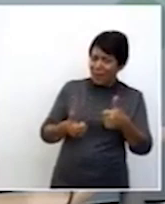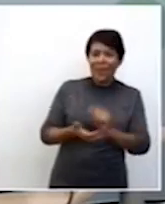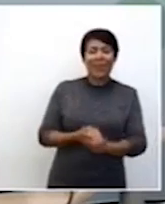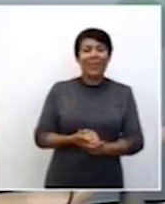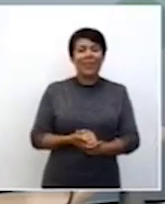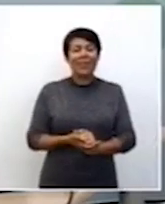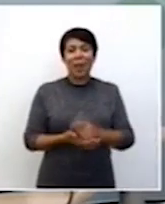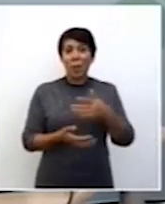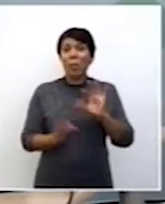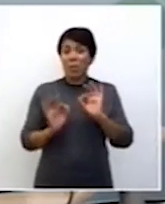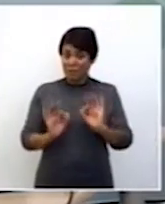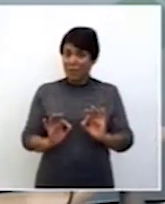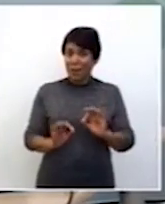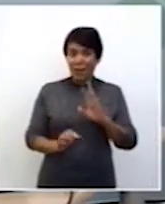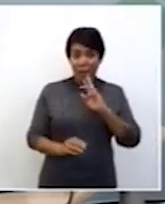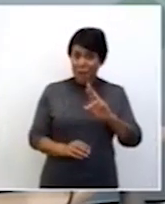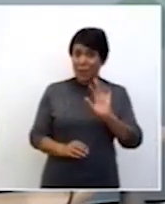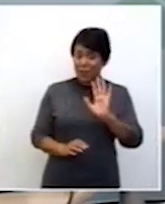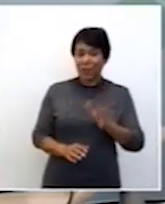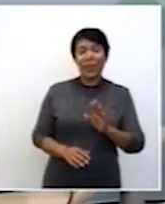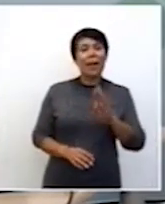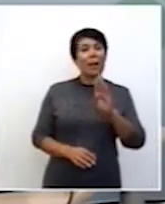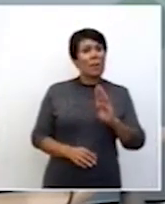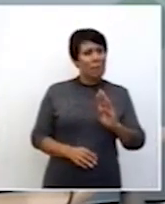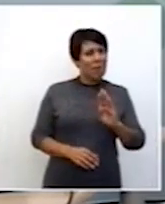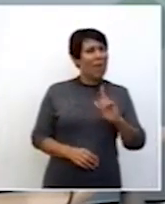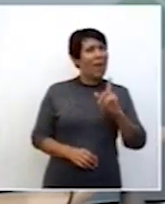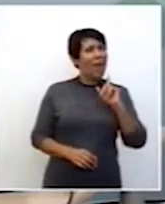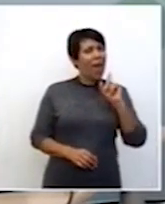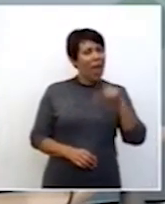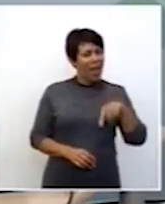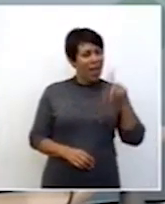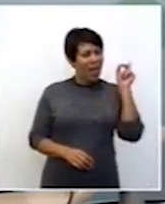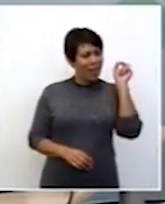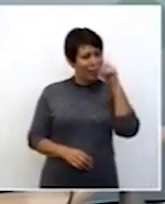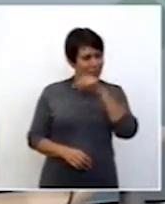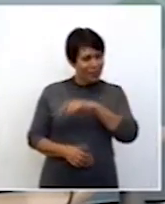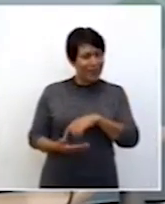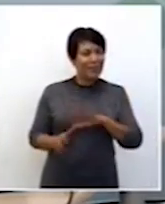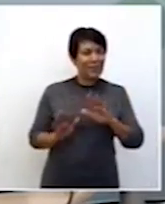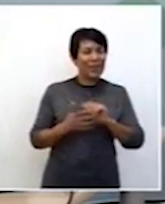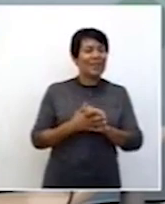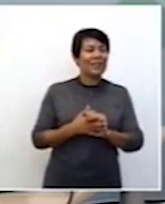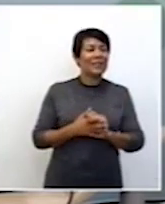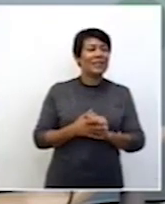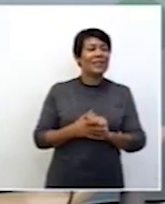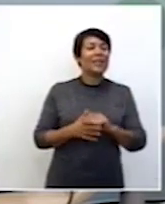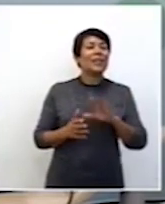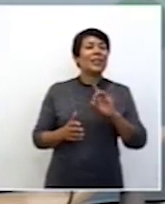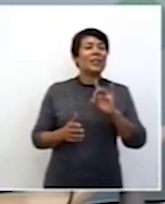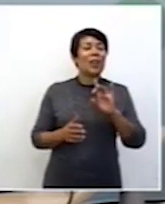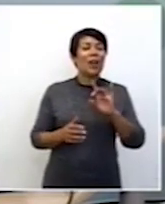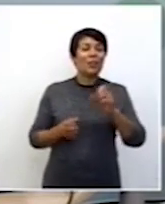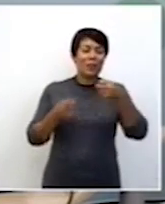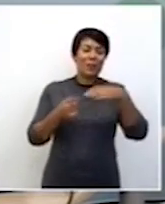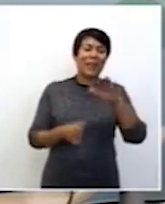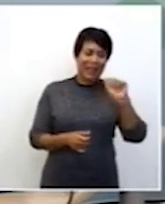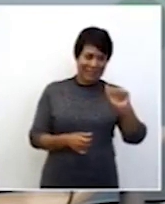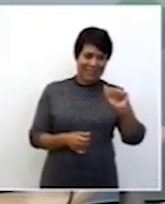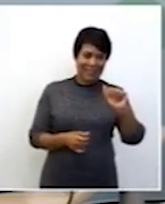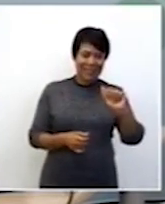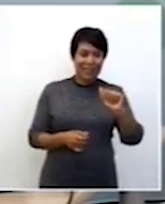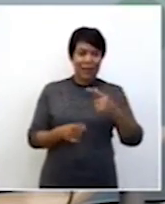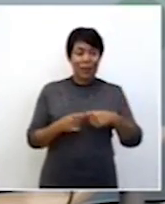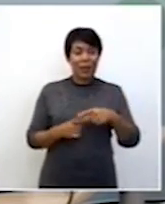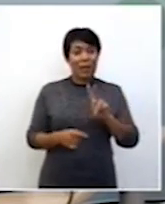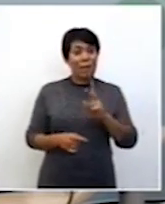bem que a B pega pesado com vocês, né? Eu vou falar só da A por enquanto, porque o valor da B